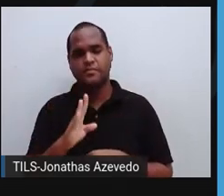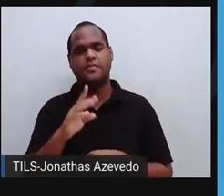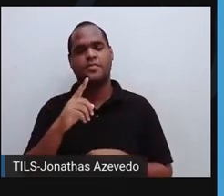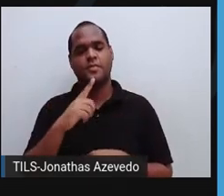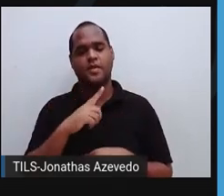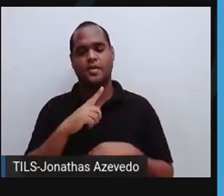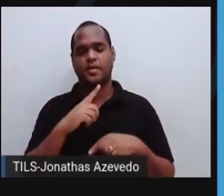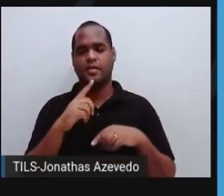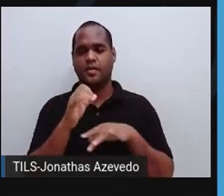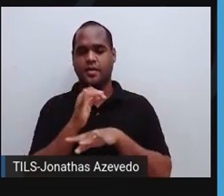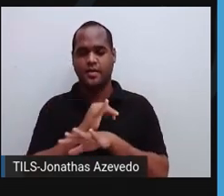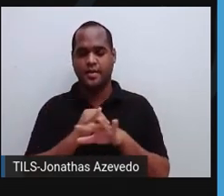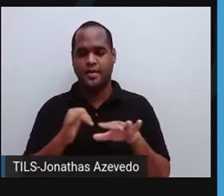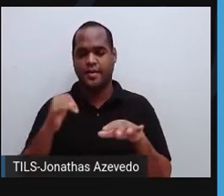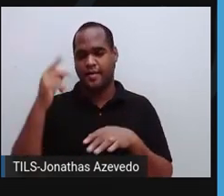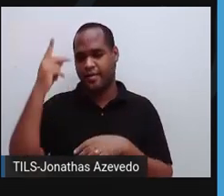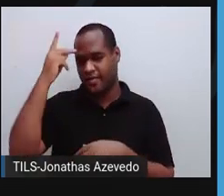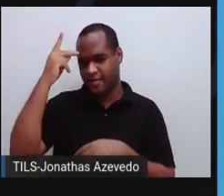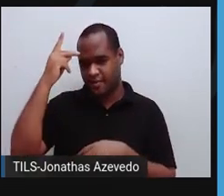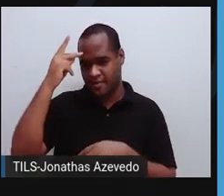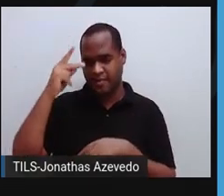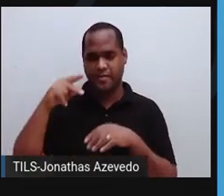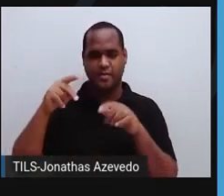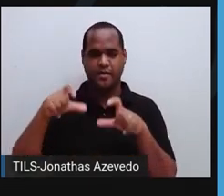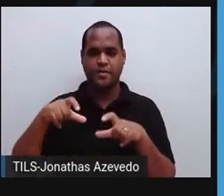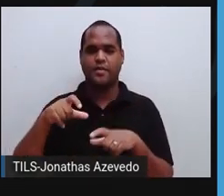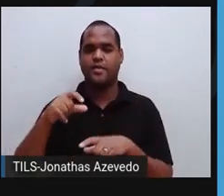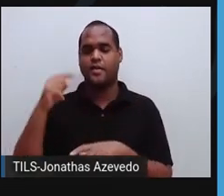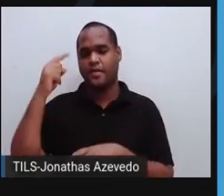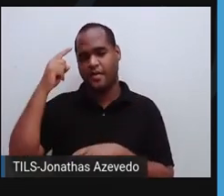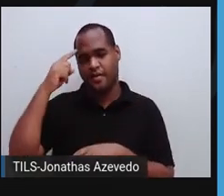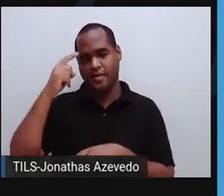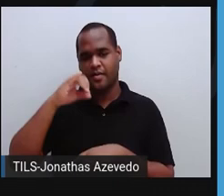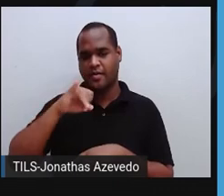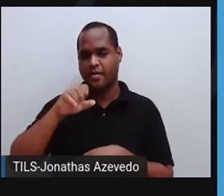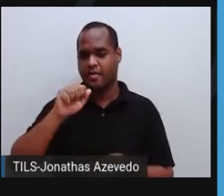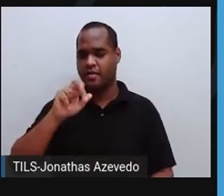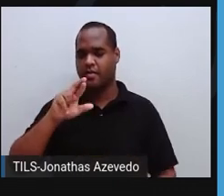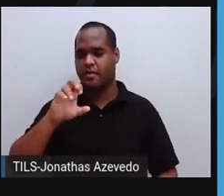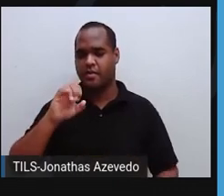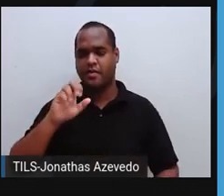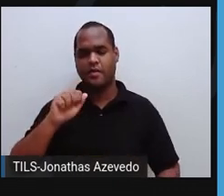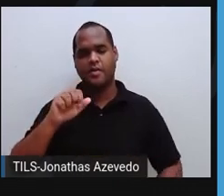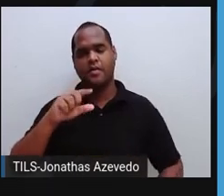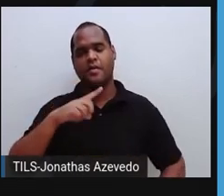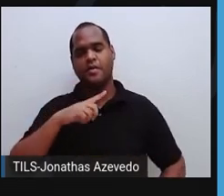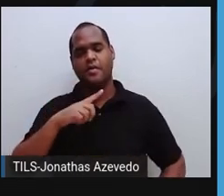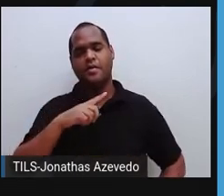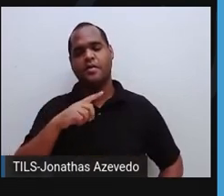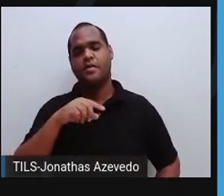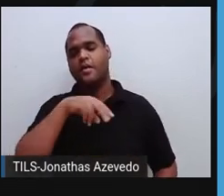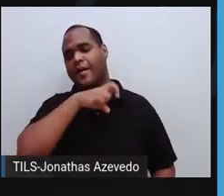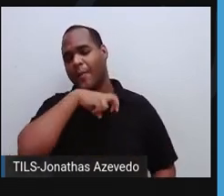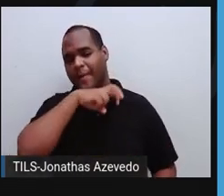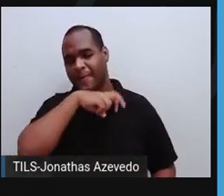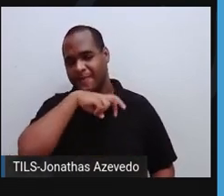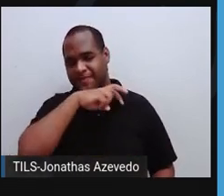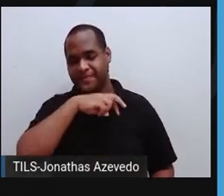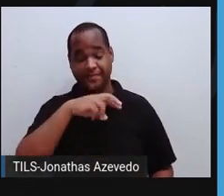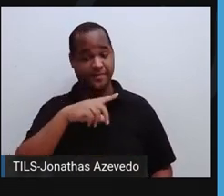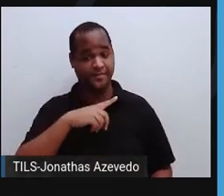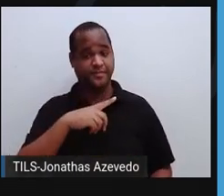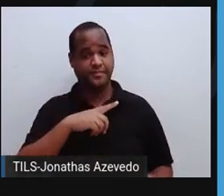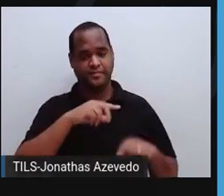uma ilha que é próxima a São Paulo, onde tem uma espécie que foi batizada de jararaca ilhoa. Essa espécie de jararaca tem muitas